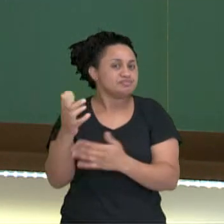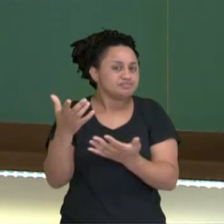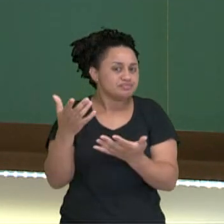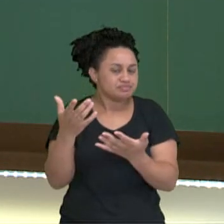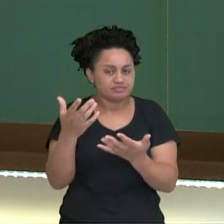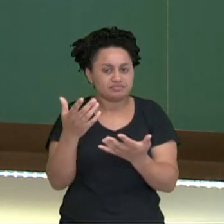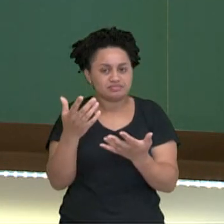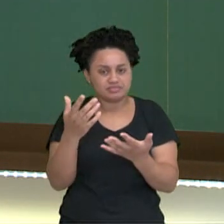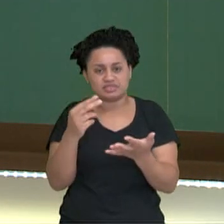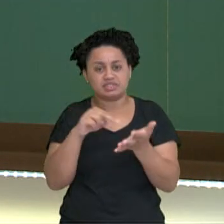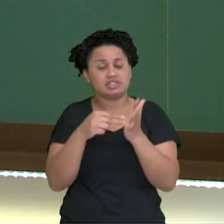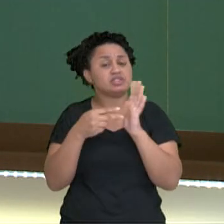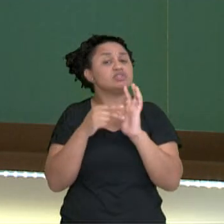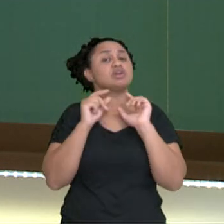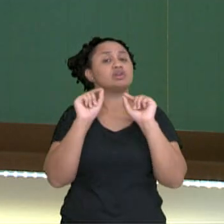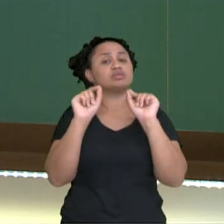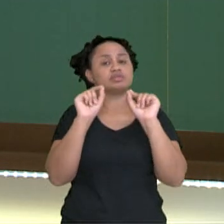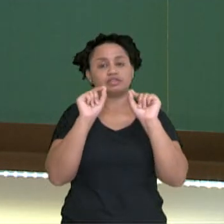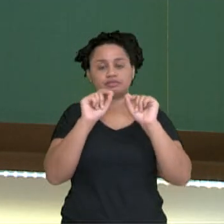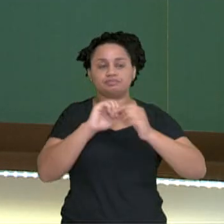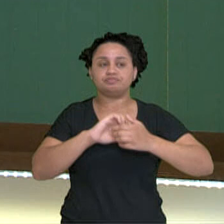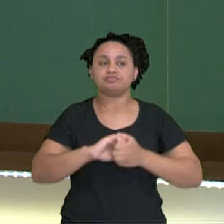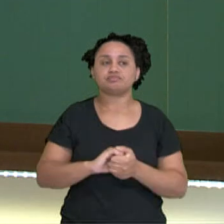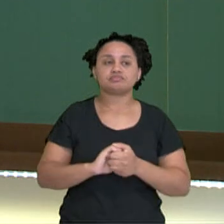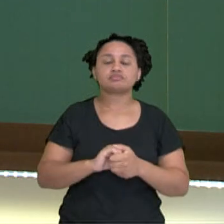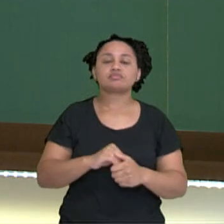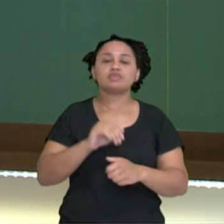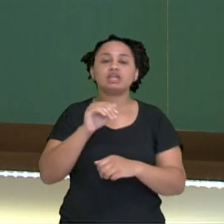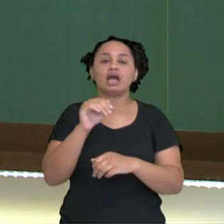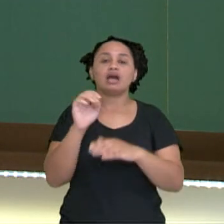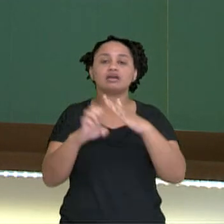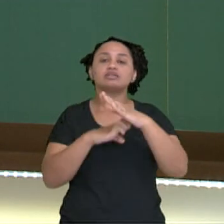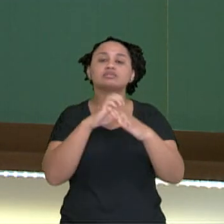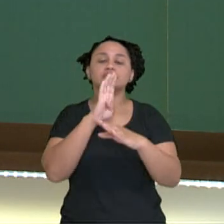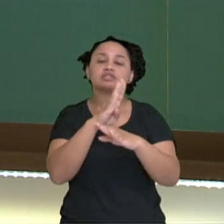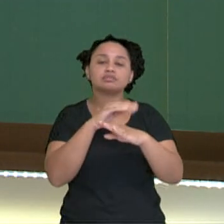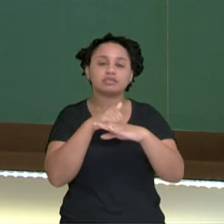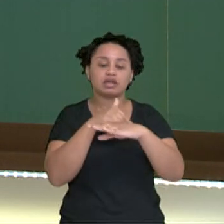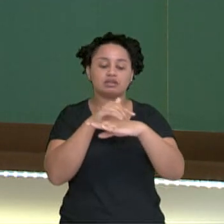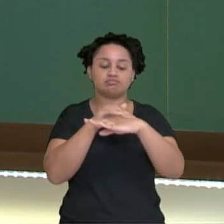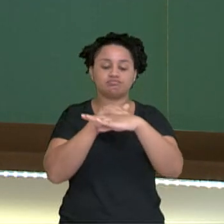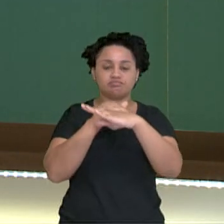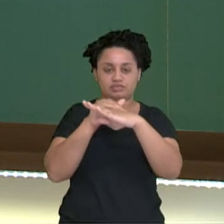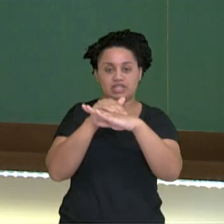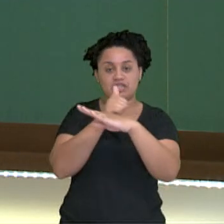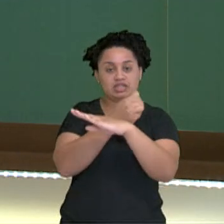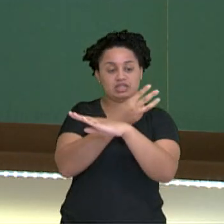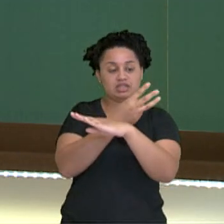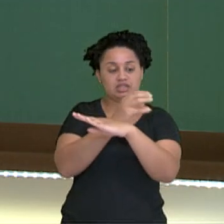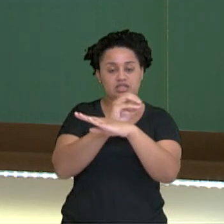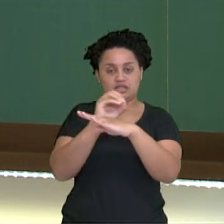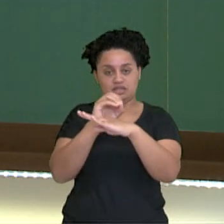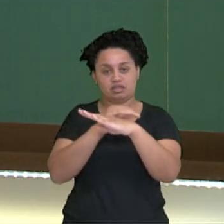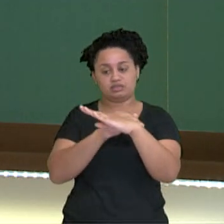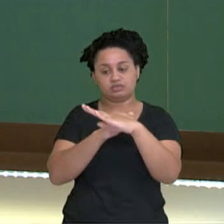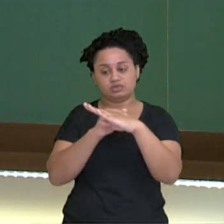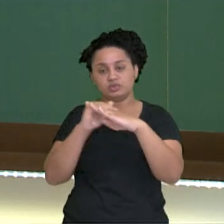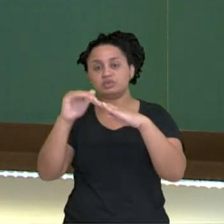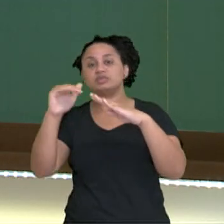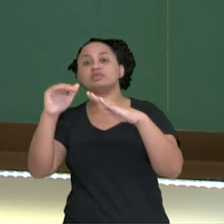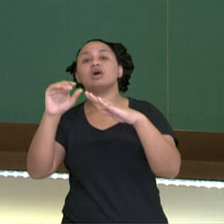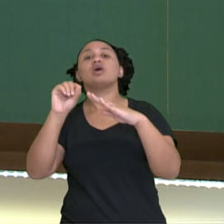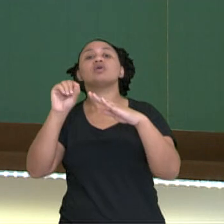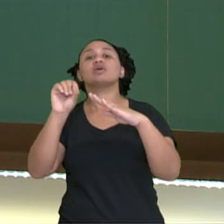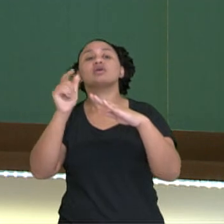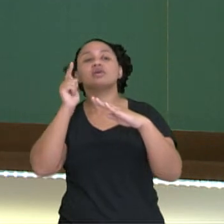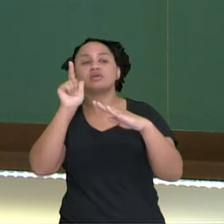lucro decrescente? A empresa B, em 2013, começou com 300 e em